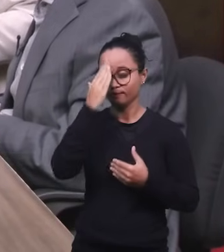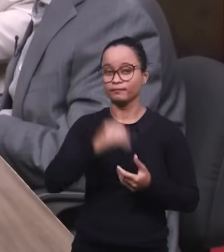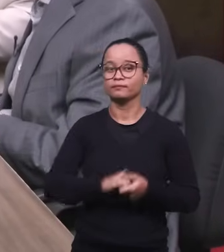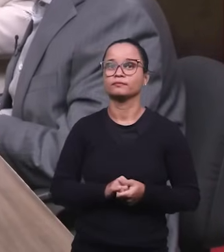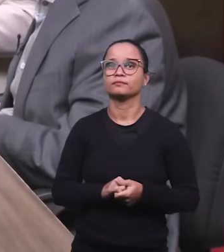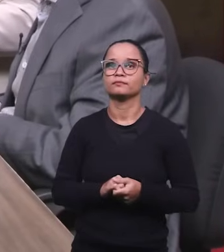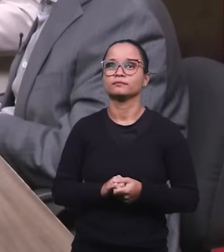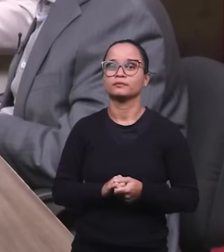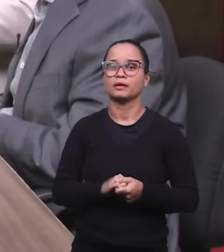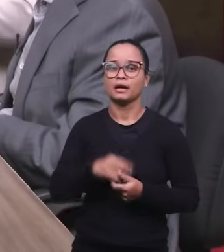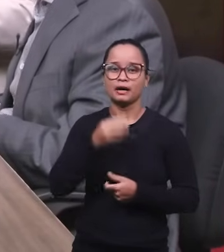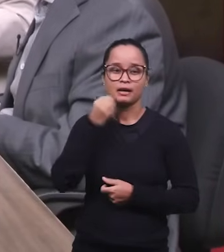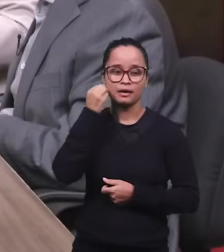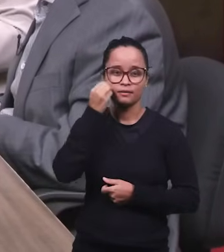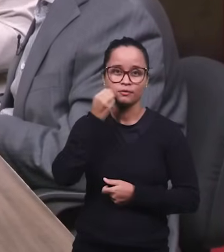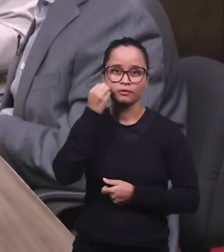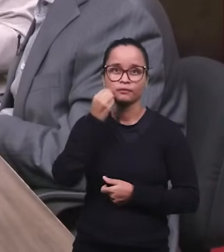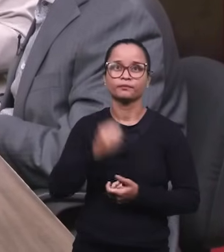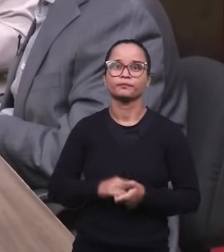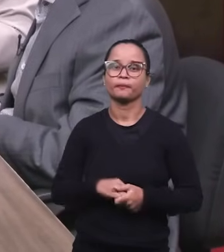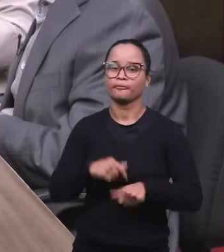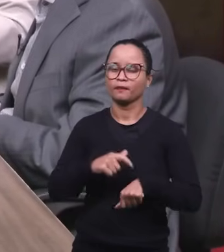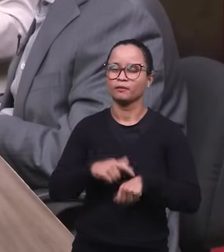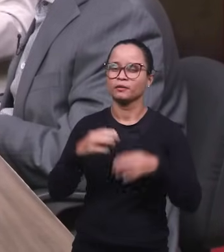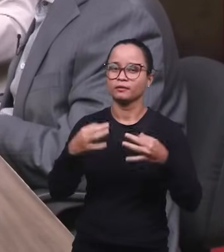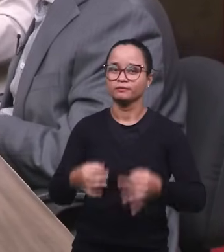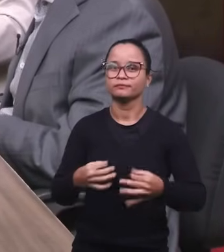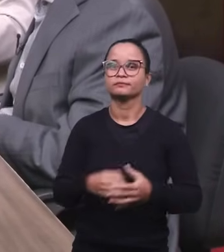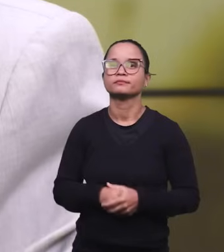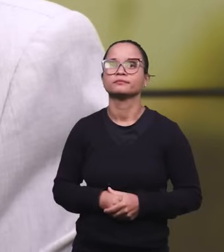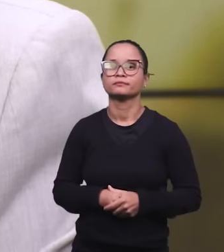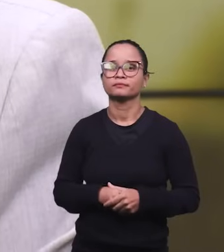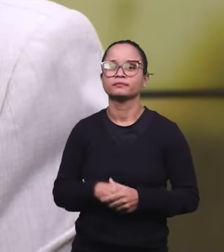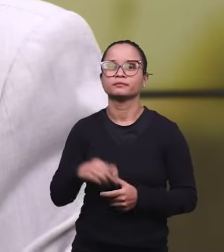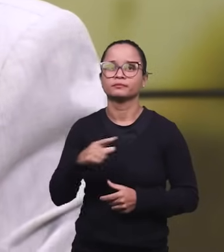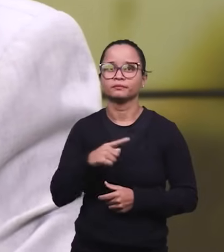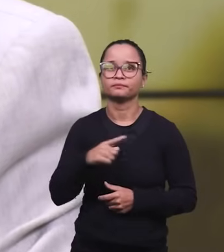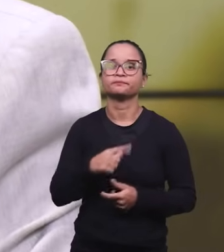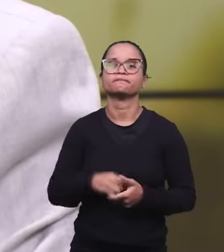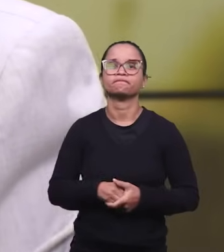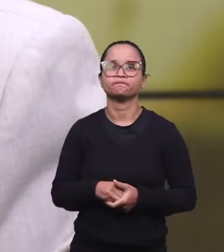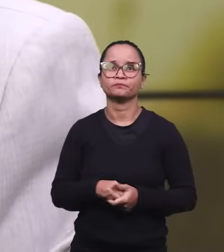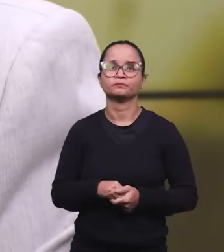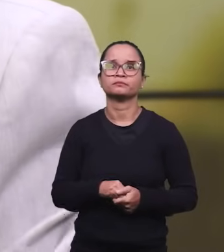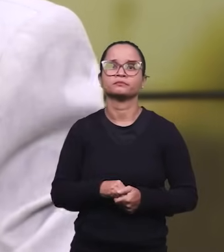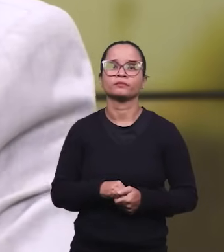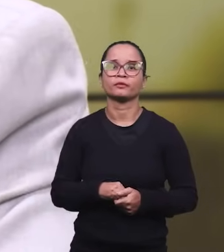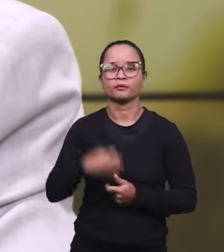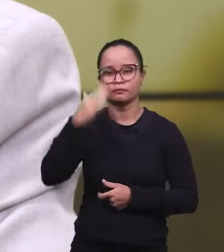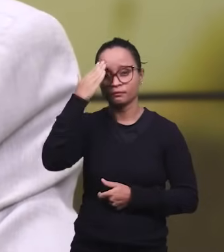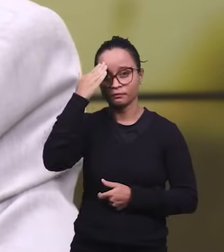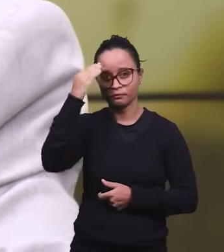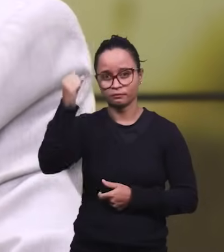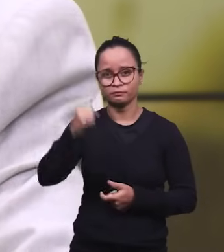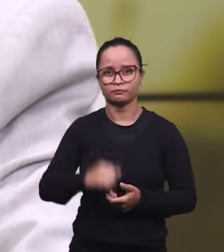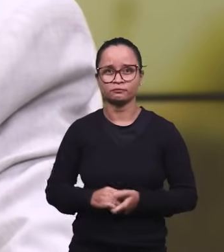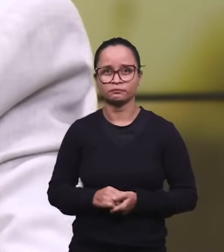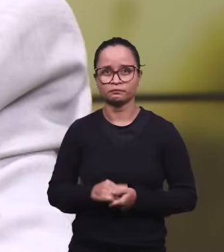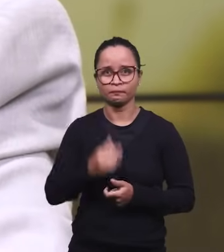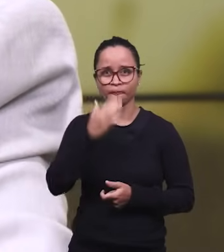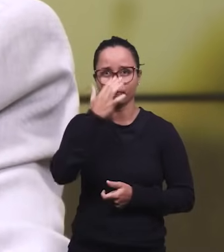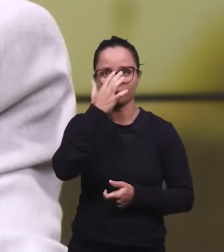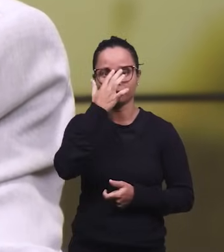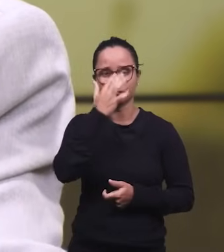entendeu o tamanho da experiência. Então, no momento certo, vai vir uma palavra, vai vir uma palavra de